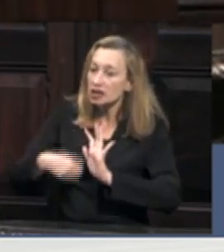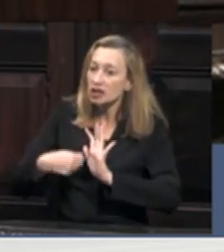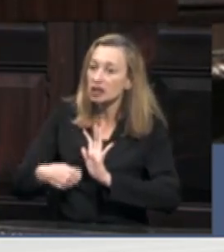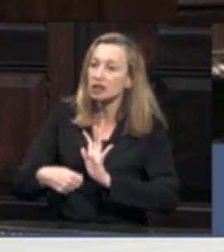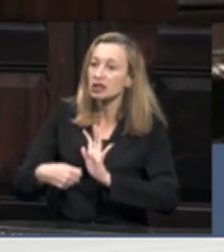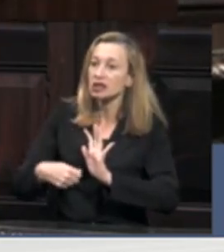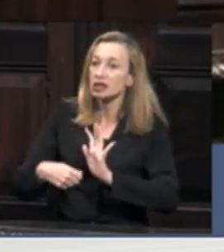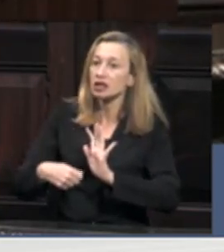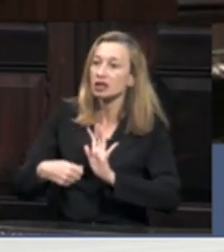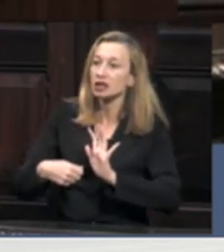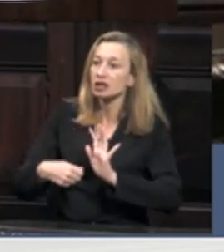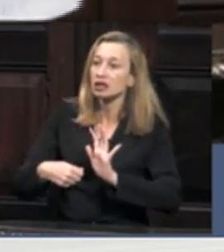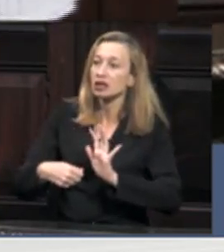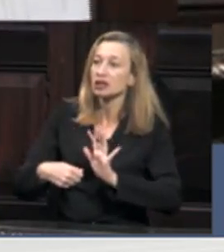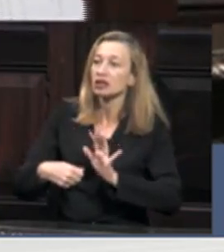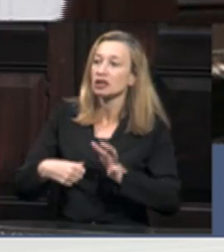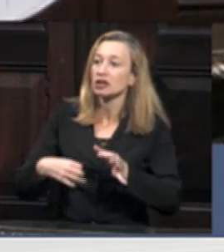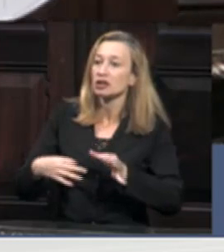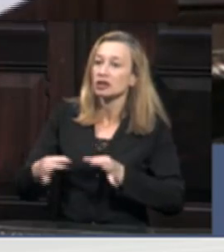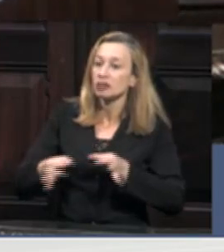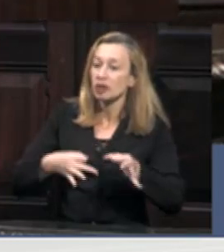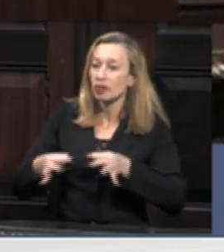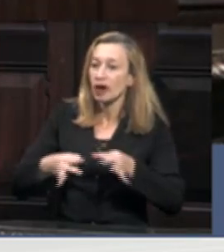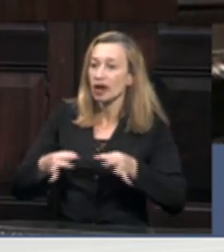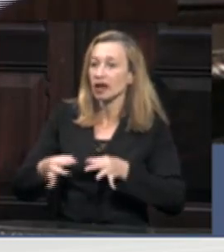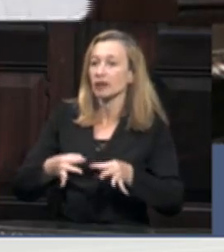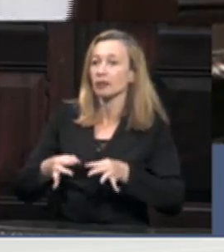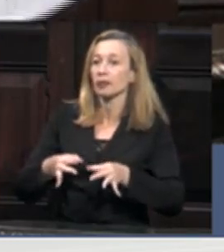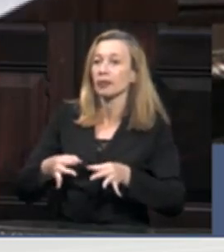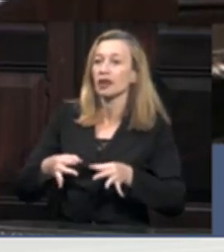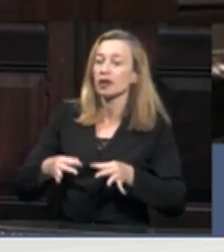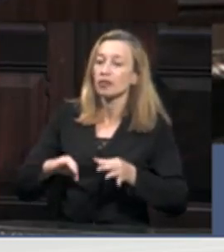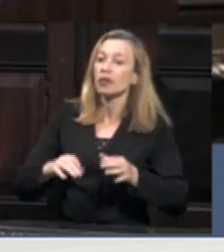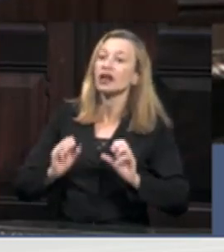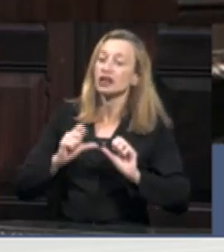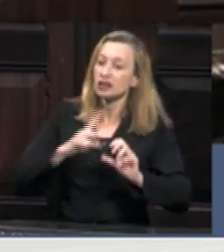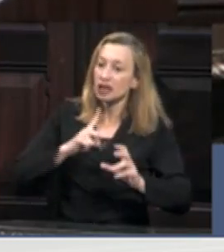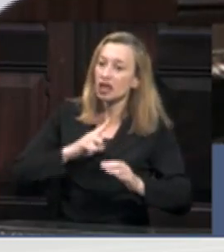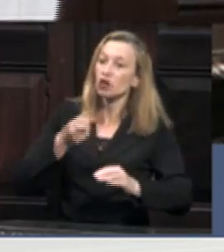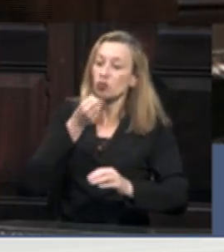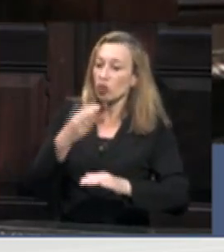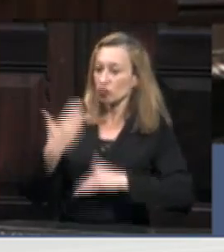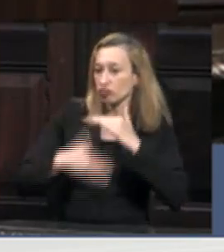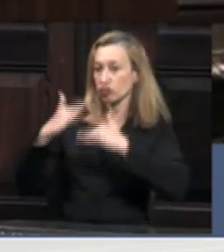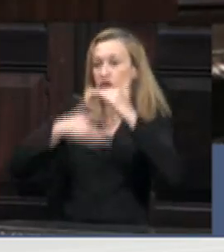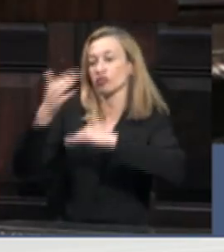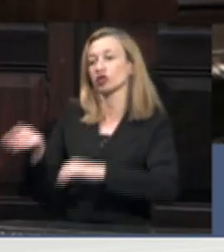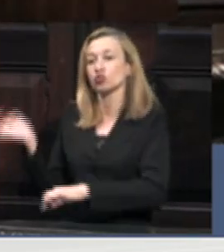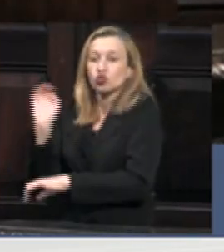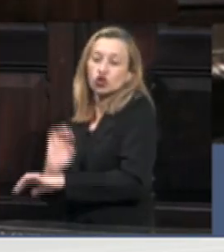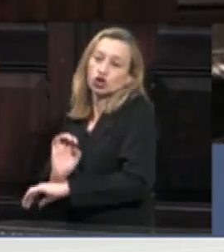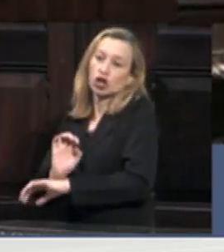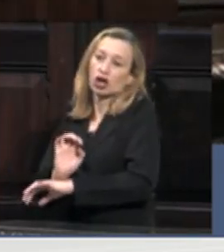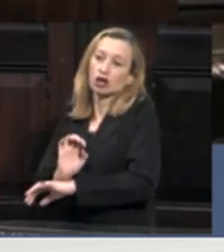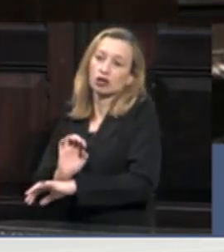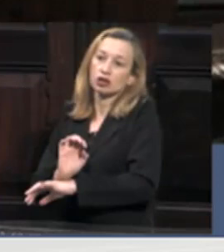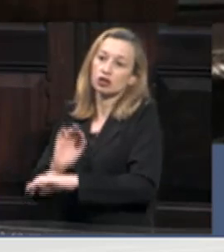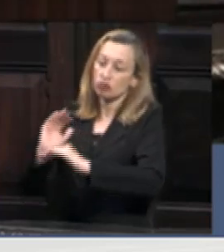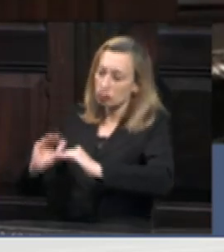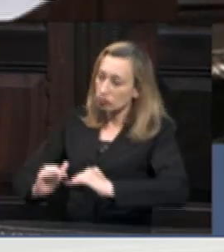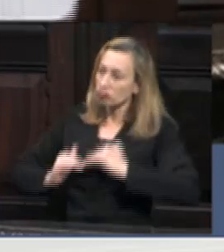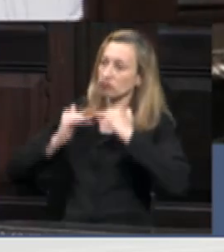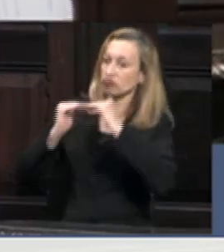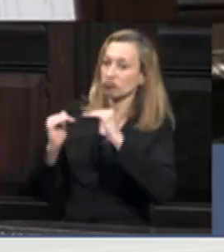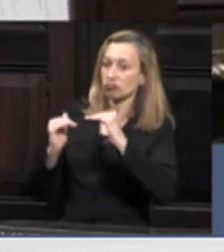suficientes exatamente para você retomar o crescimento desse Estado e colocá-lo realmente